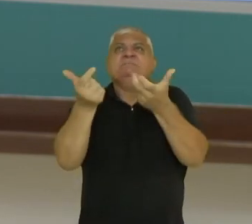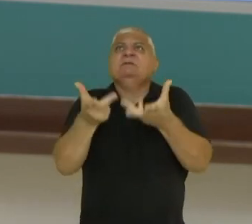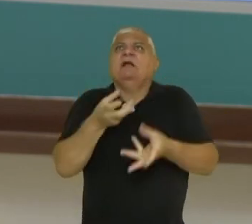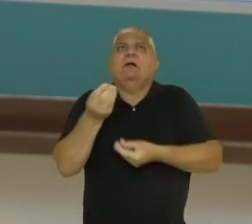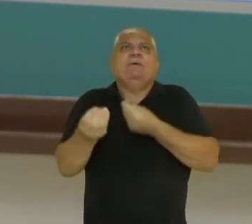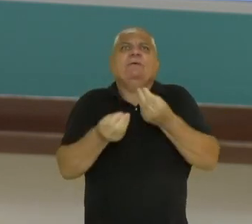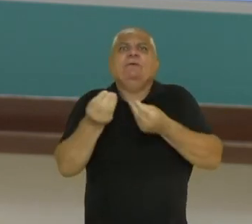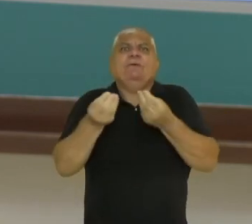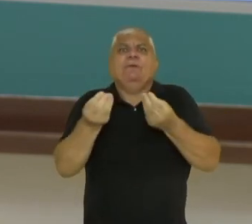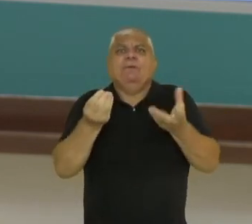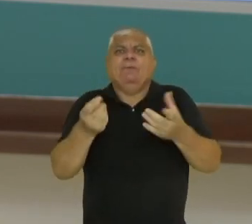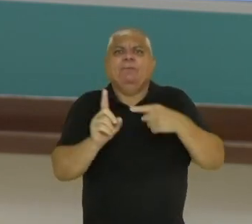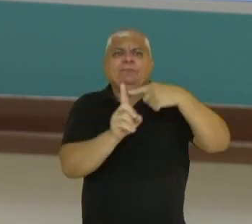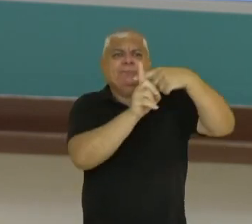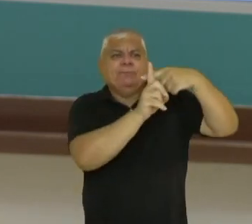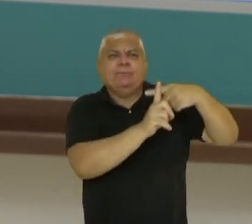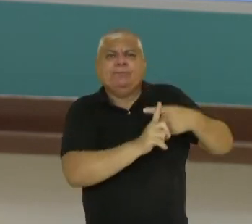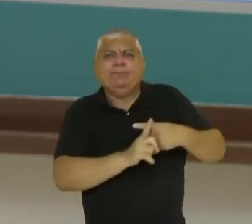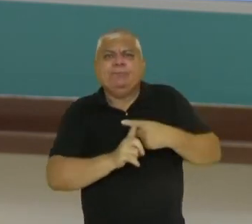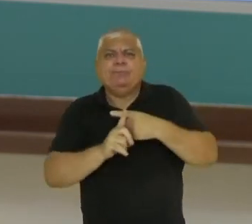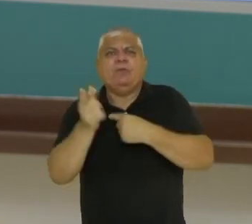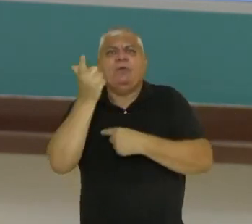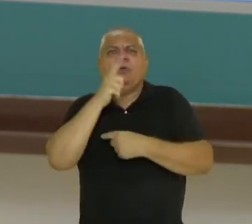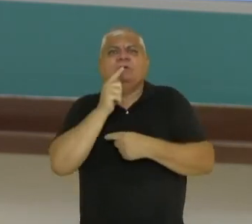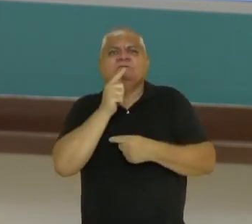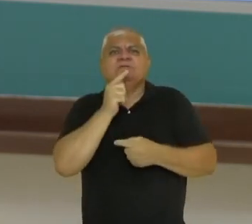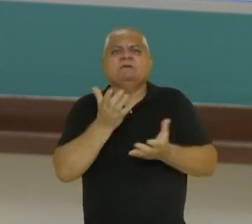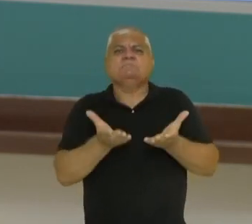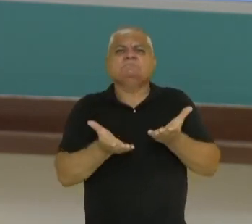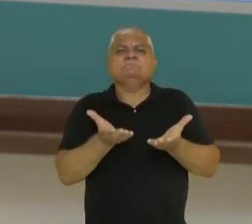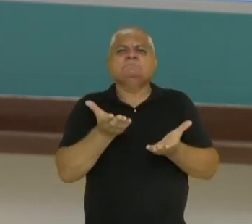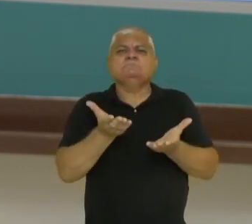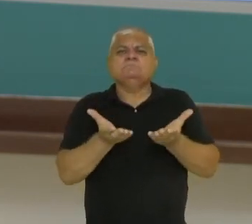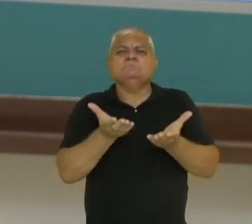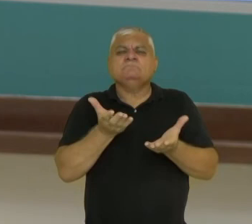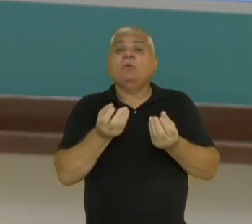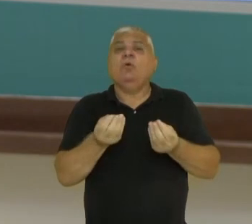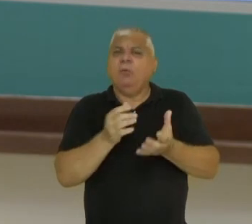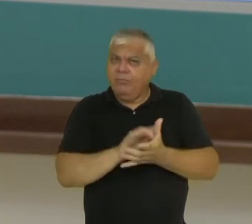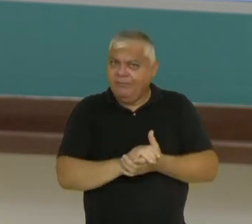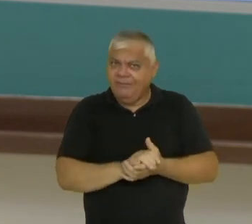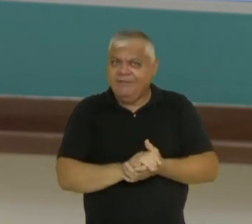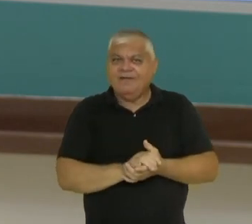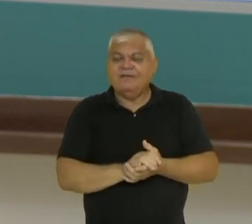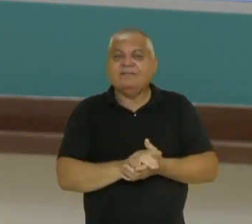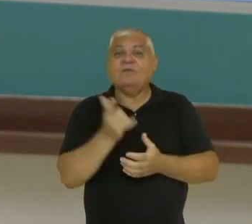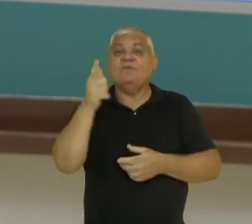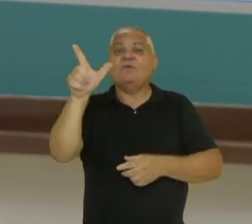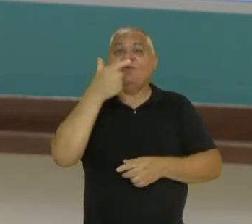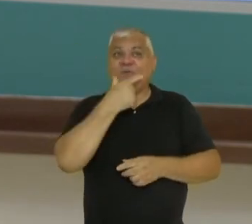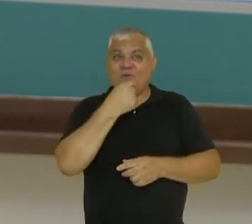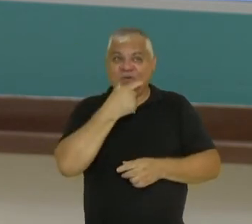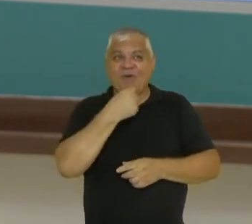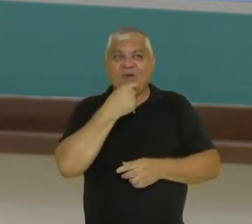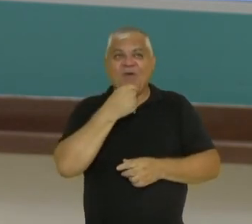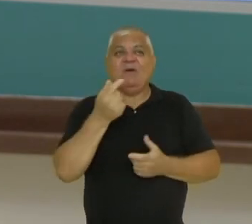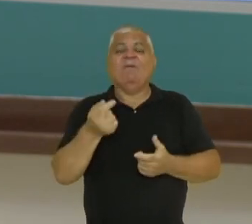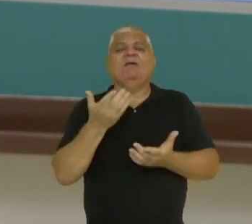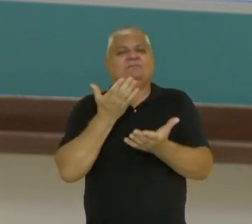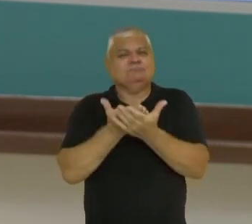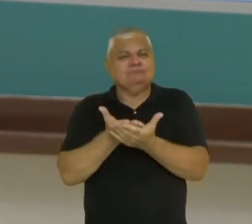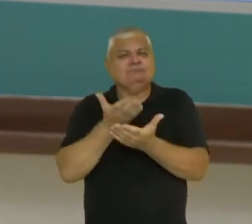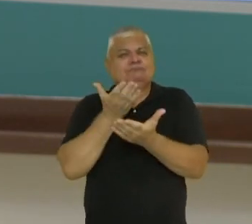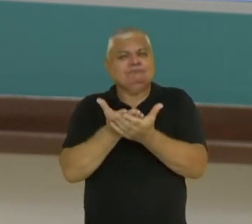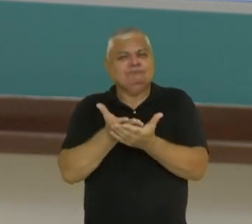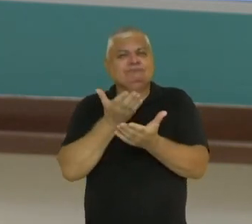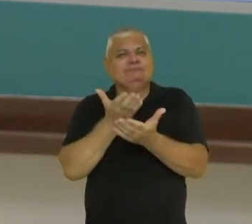que aquele monte de carga positiva conseguia se manter estável dentro de um núcleo que era denso. E aí a gente teve o Chadwick, que buscou